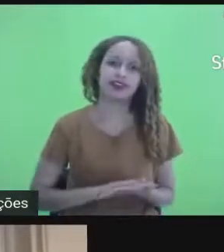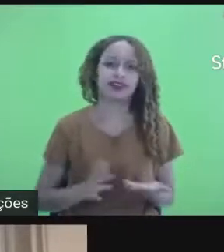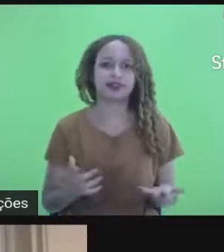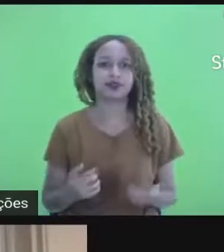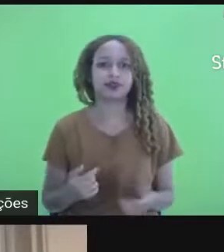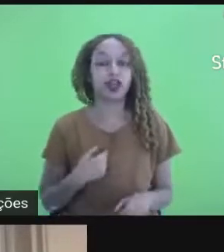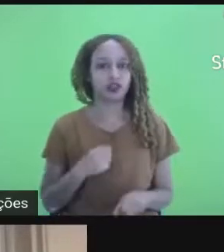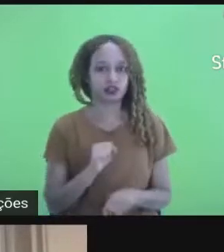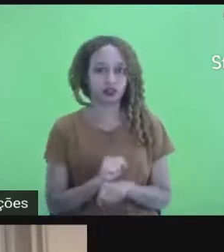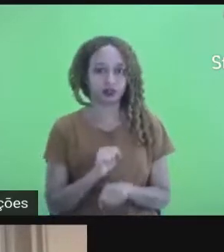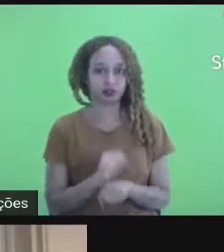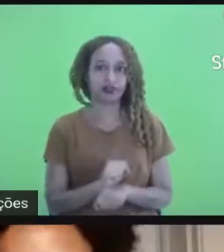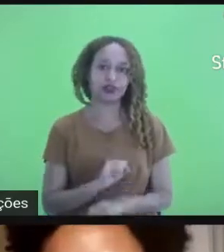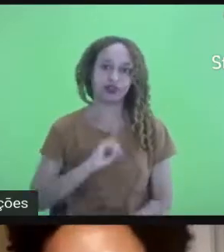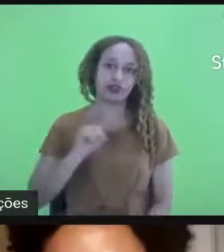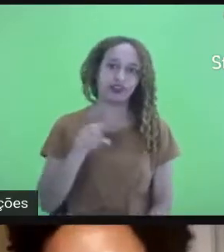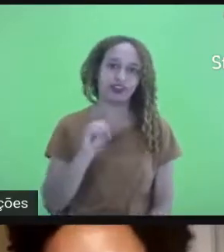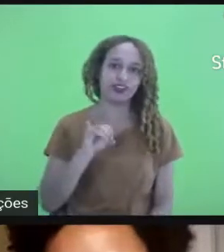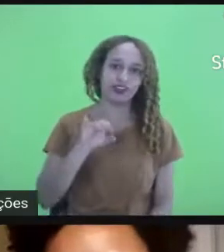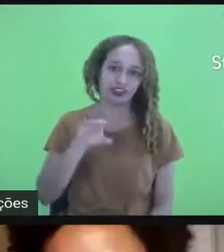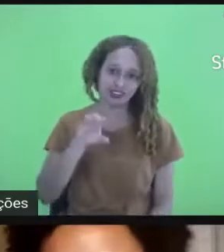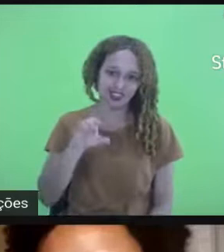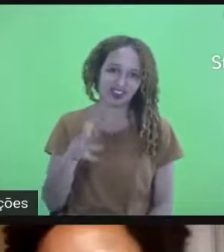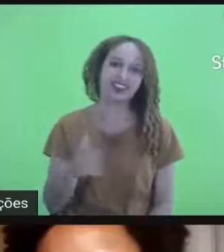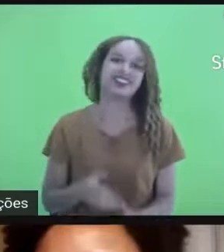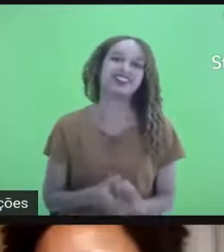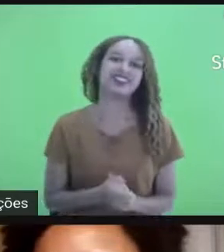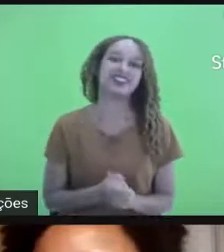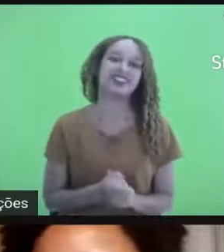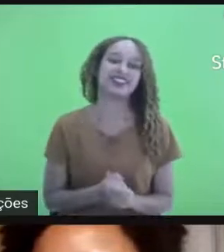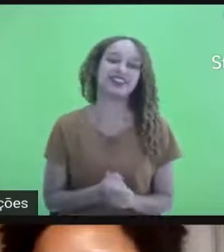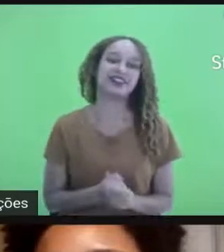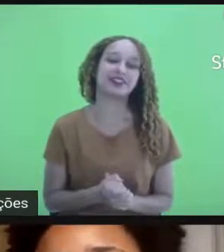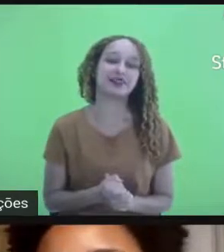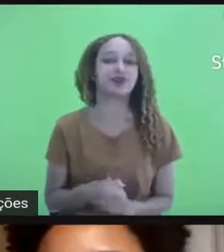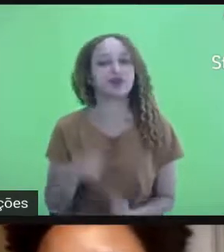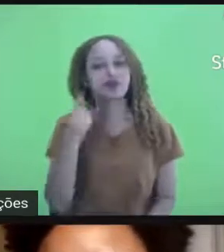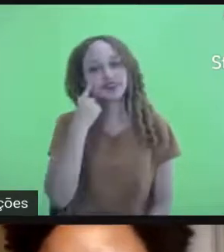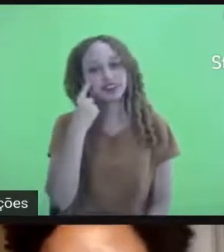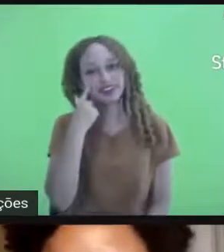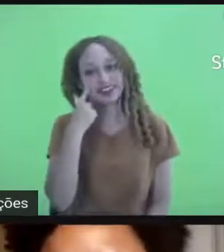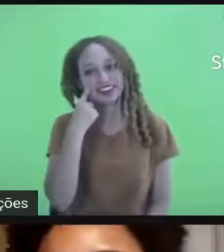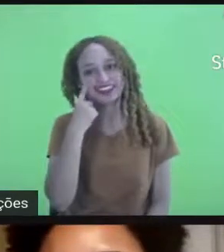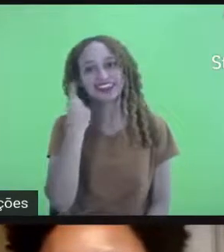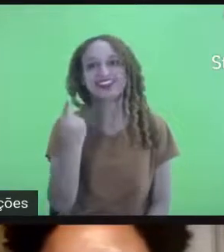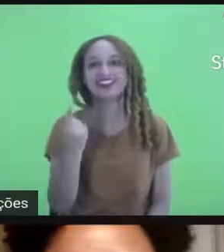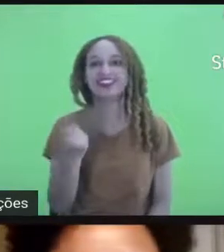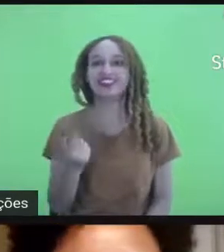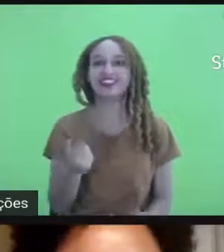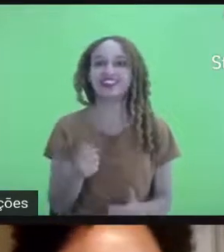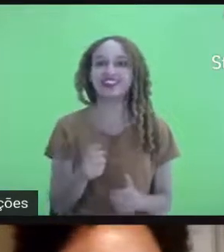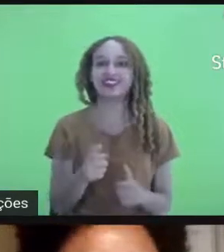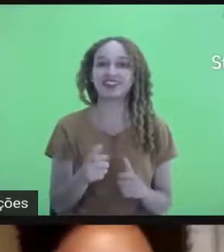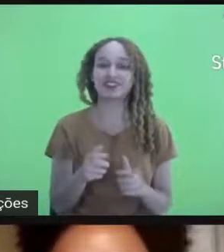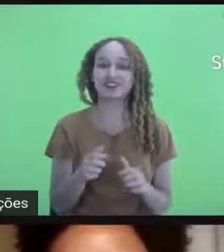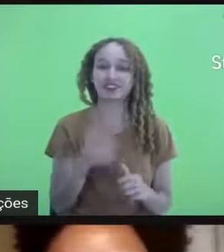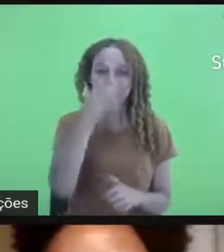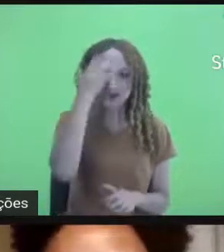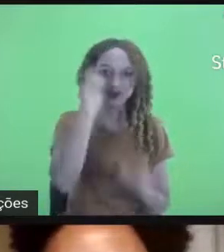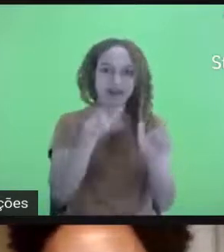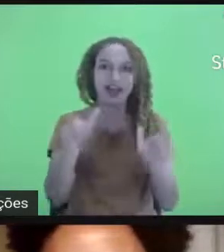pouquinho, Joyce aqui, verificar se o grande público tem